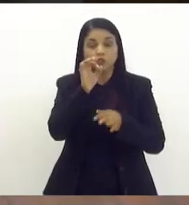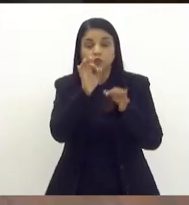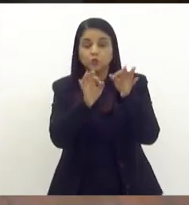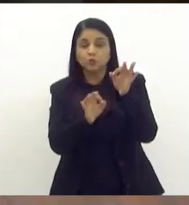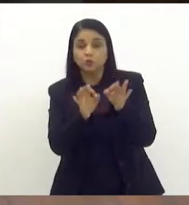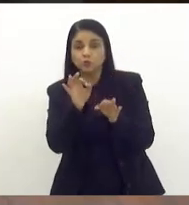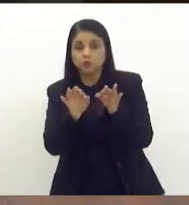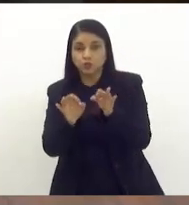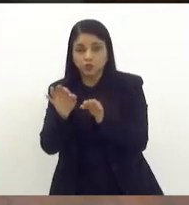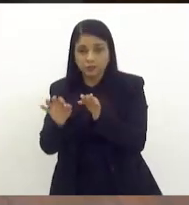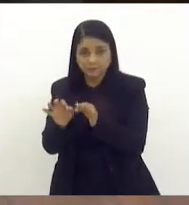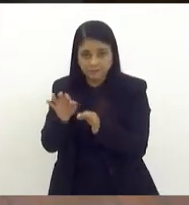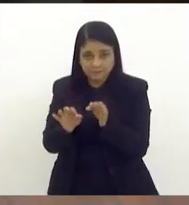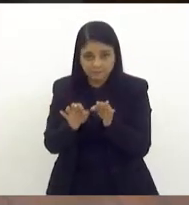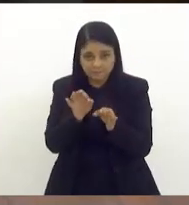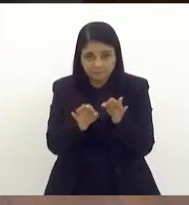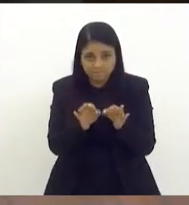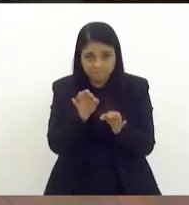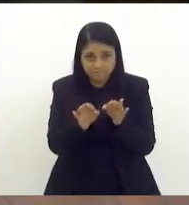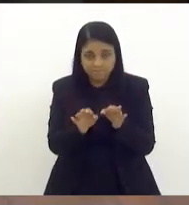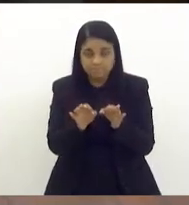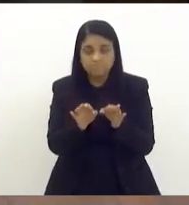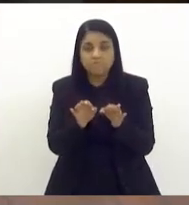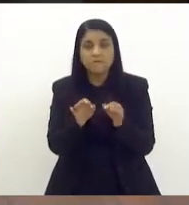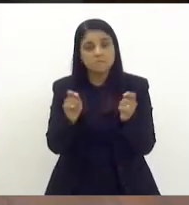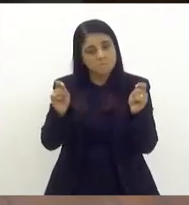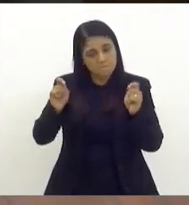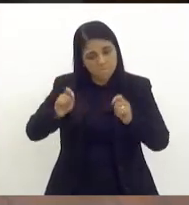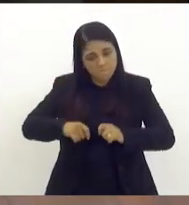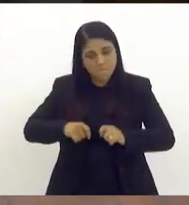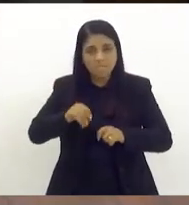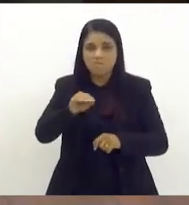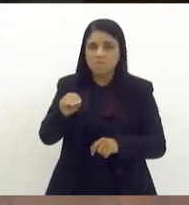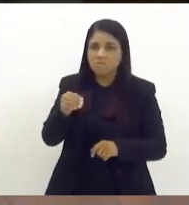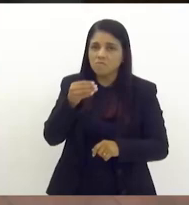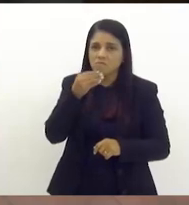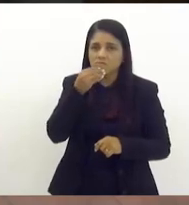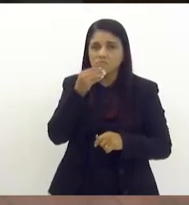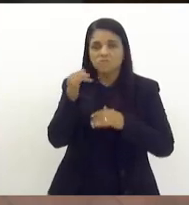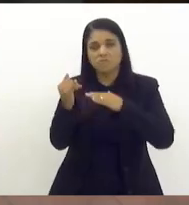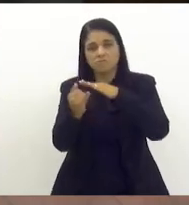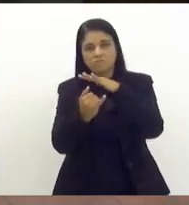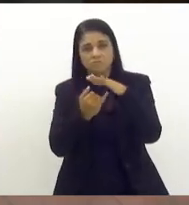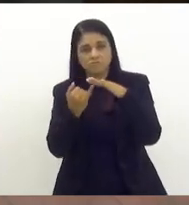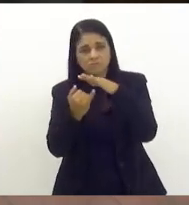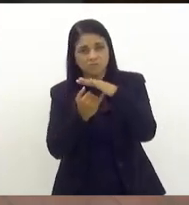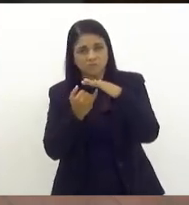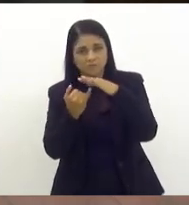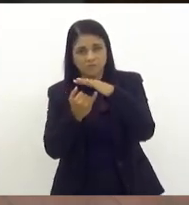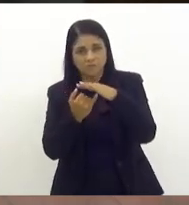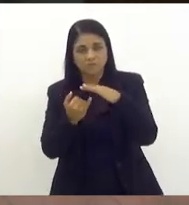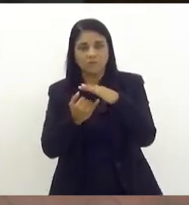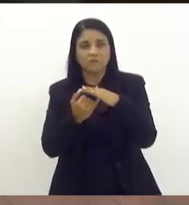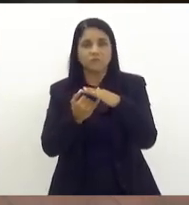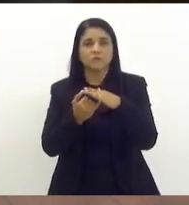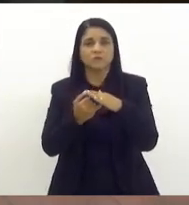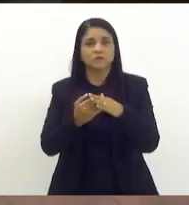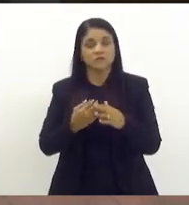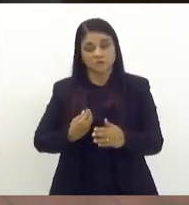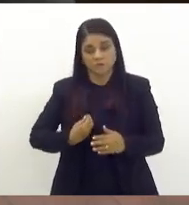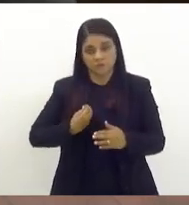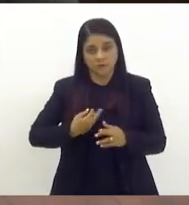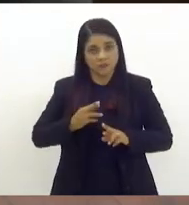porque é a possibilidade que essas instituições que fazem a diferença na vida